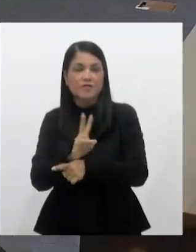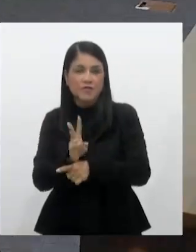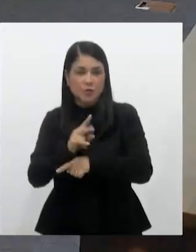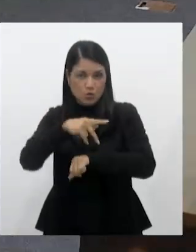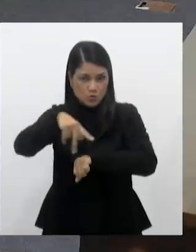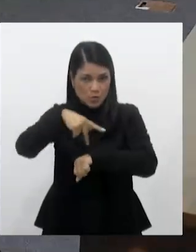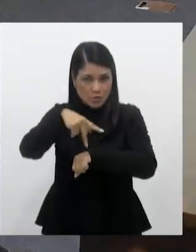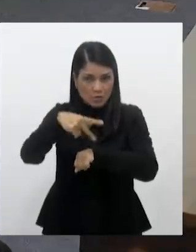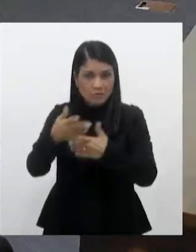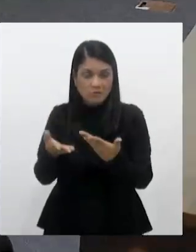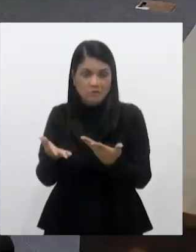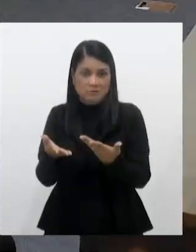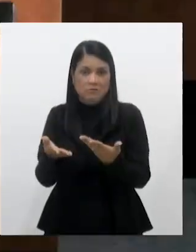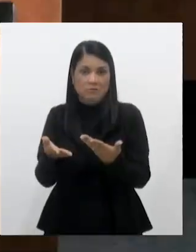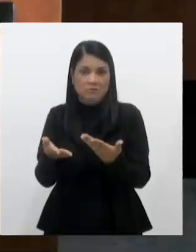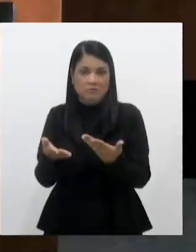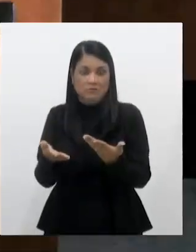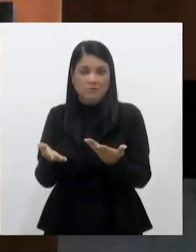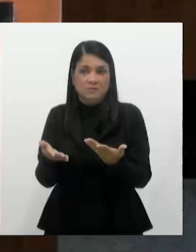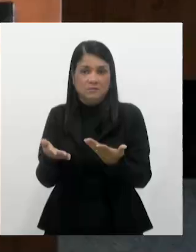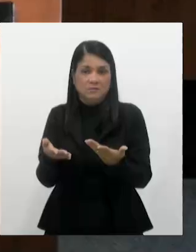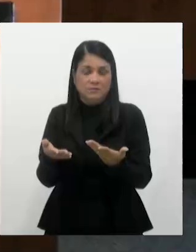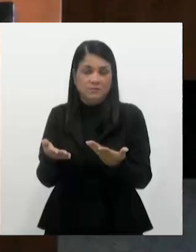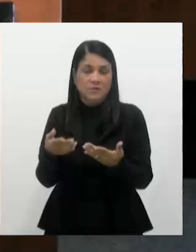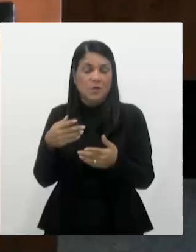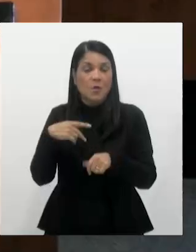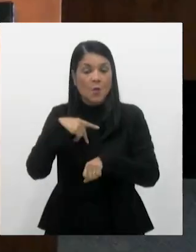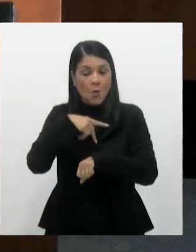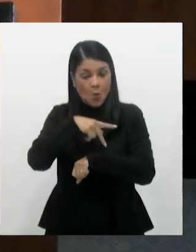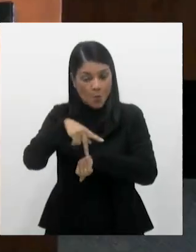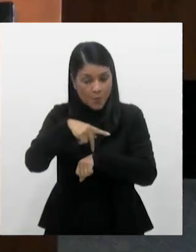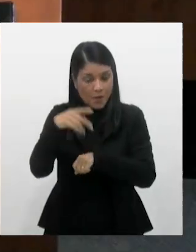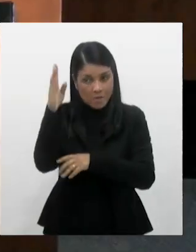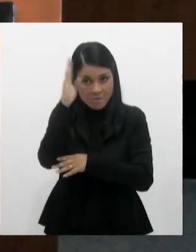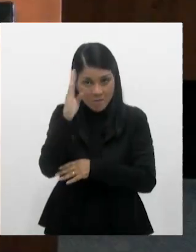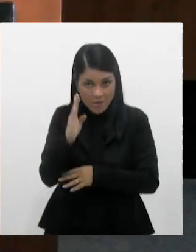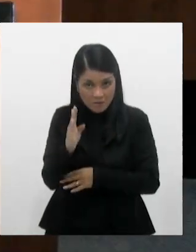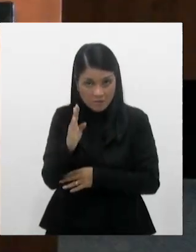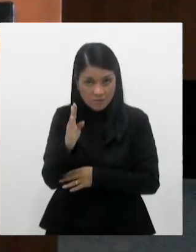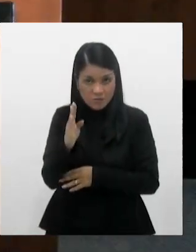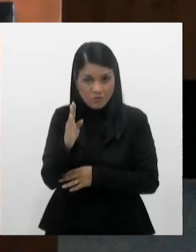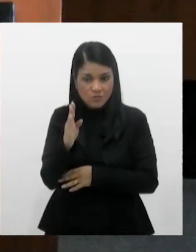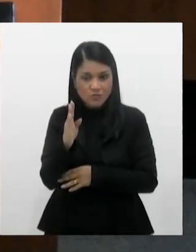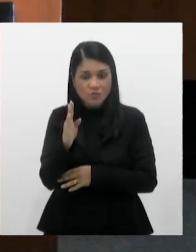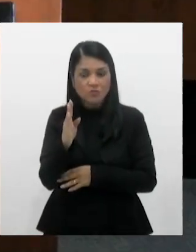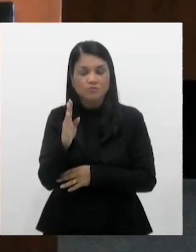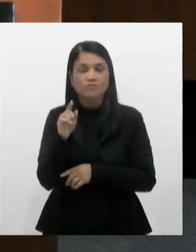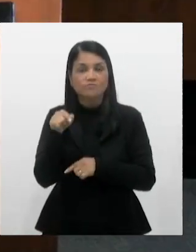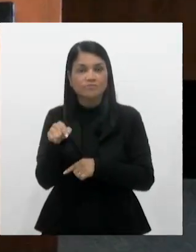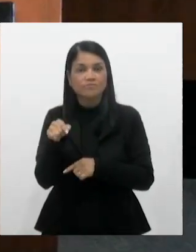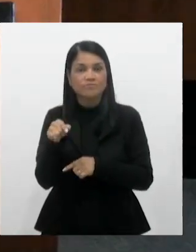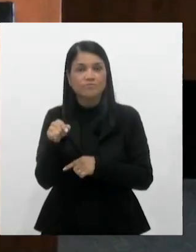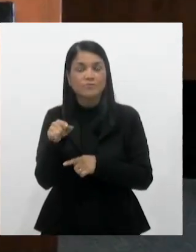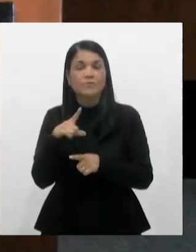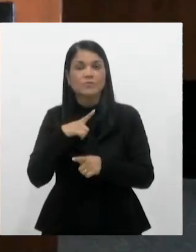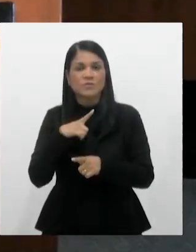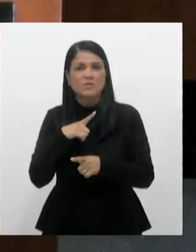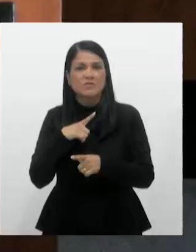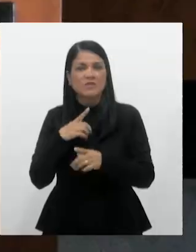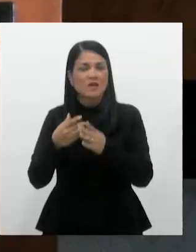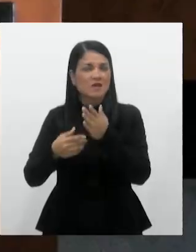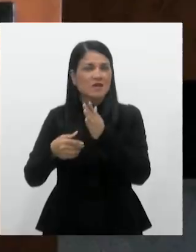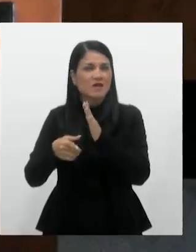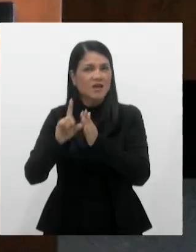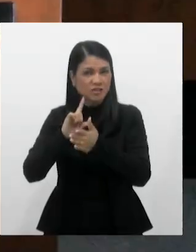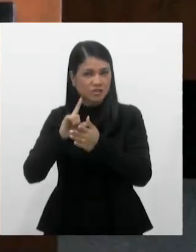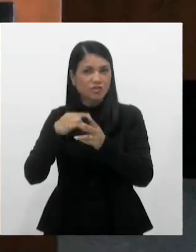exemplo. Então, um país como o nosso, que foi construído... Bom, primeiro nós tínhamos aqui os